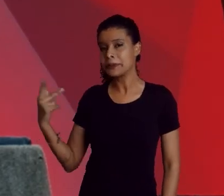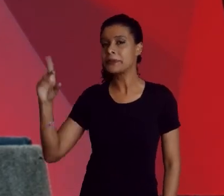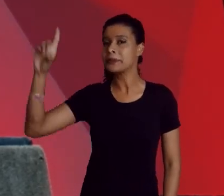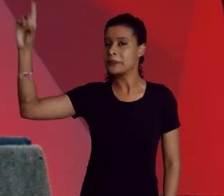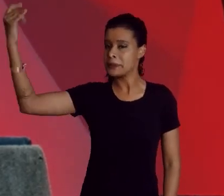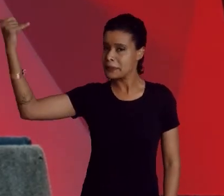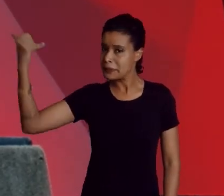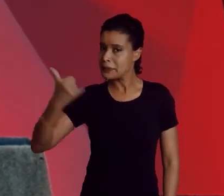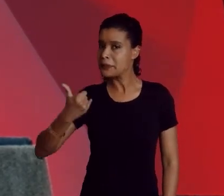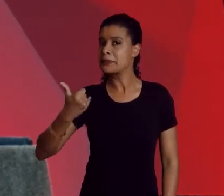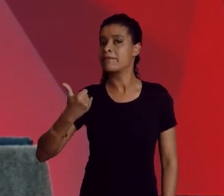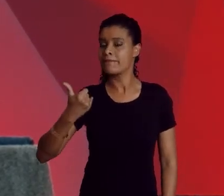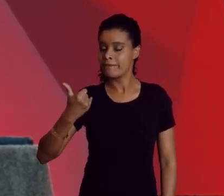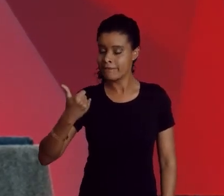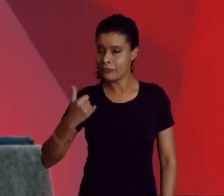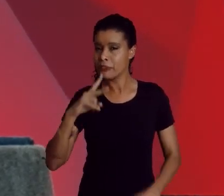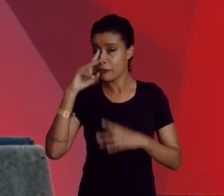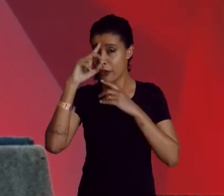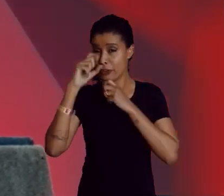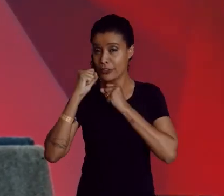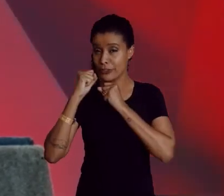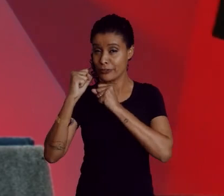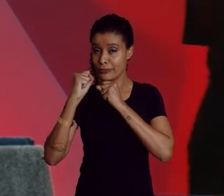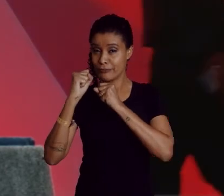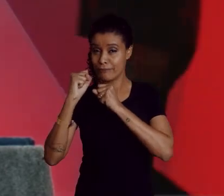doido. Teve um momento